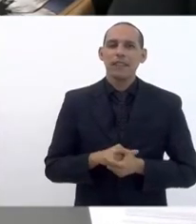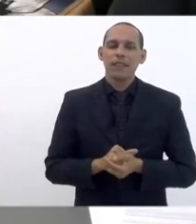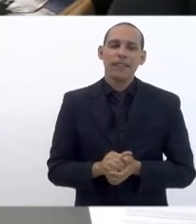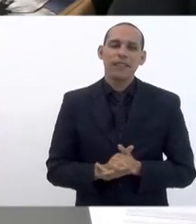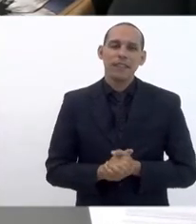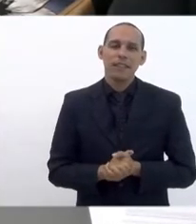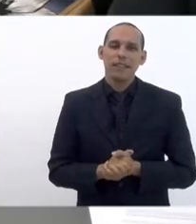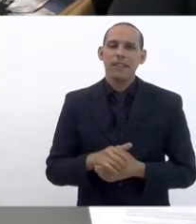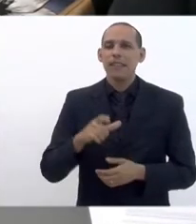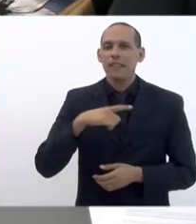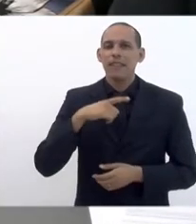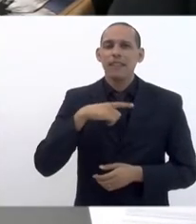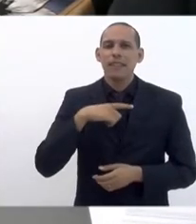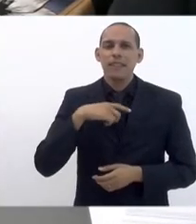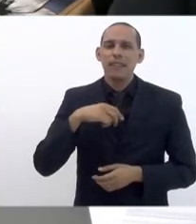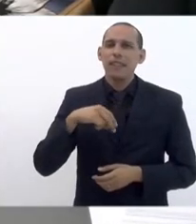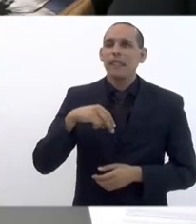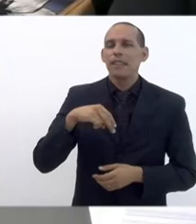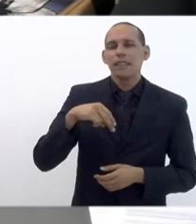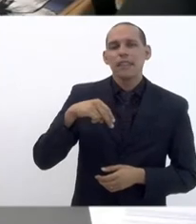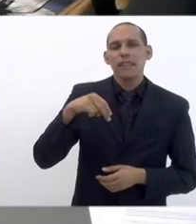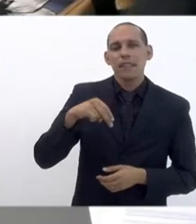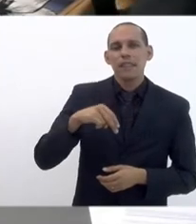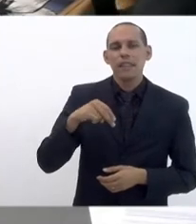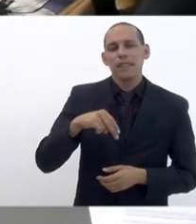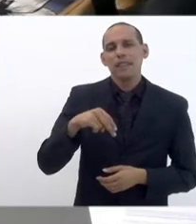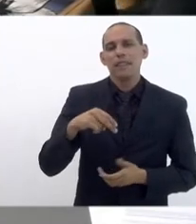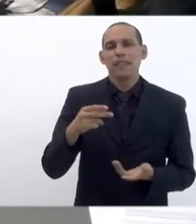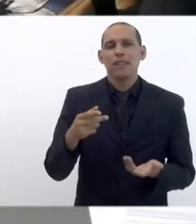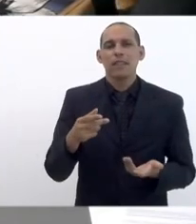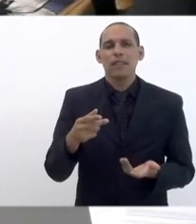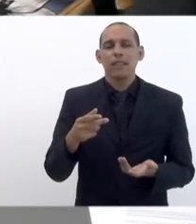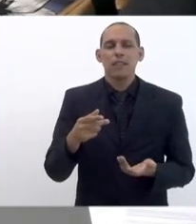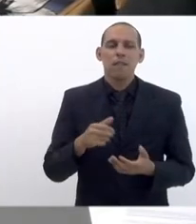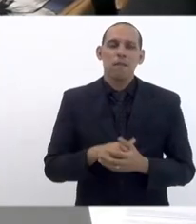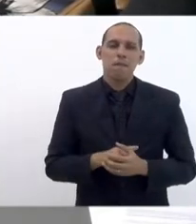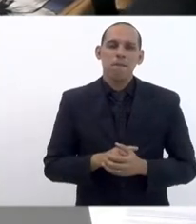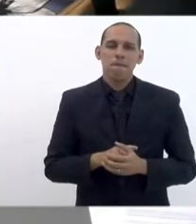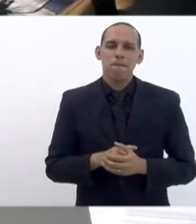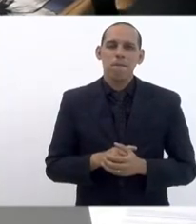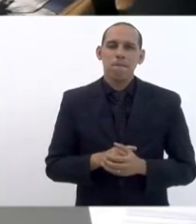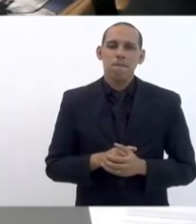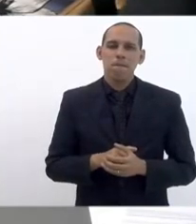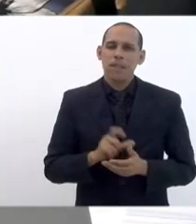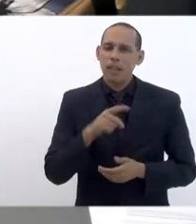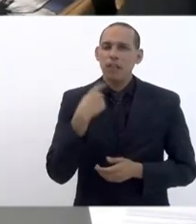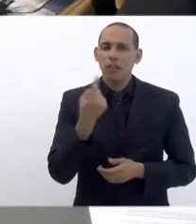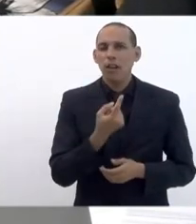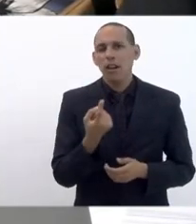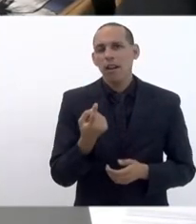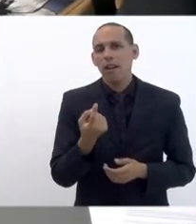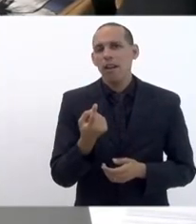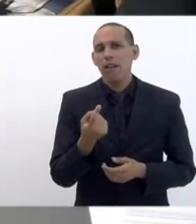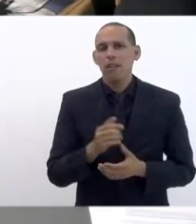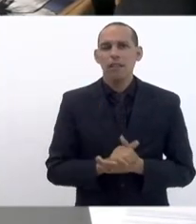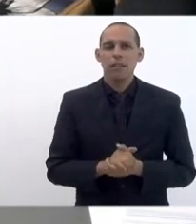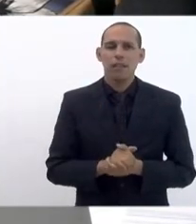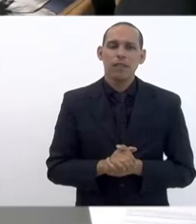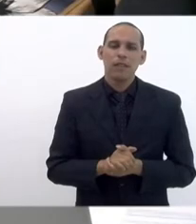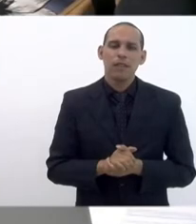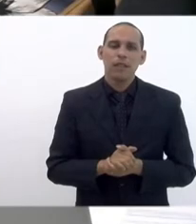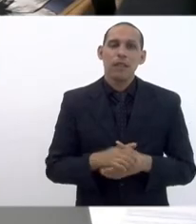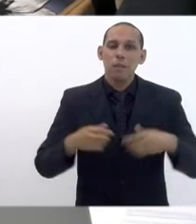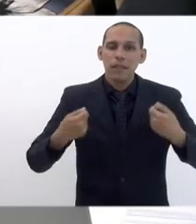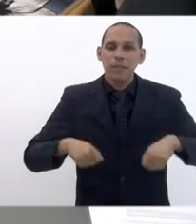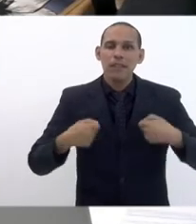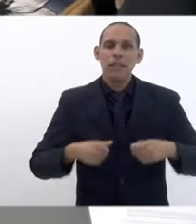CCJ, e aí falo que toda a discussão é sempre muito, muito fundamentada, e a gente deveria retomar uma discussão que foi suscitada por